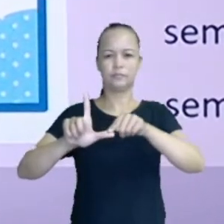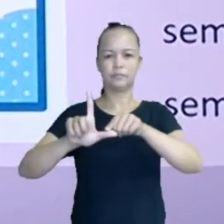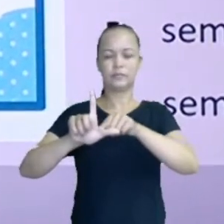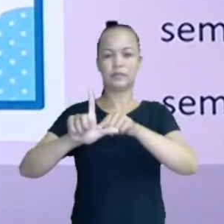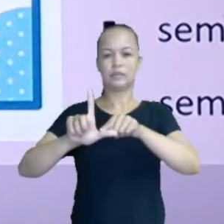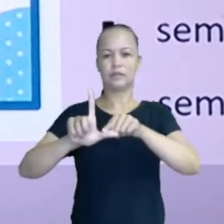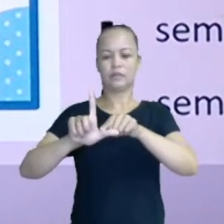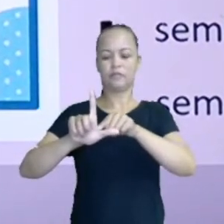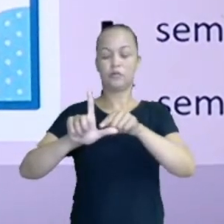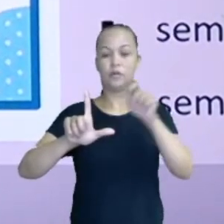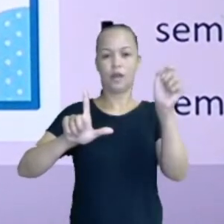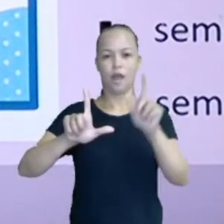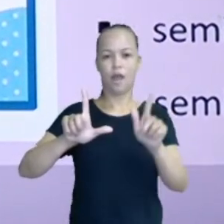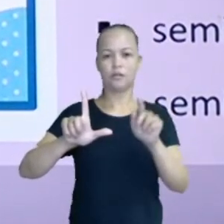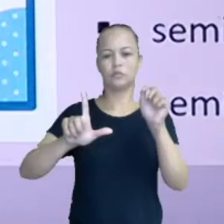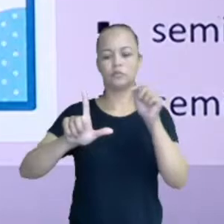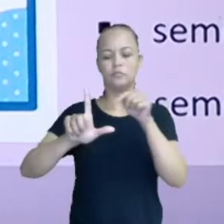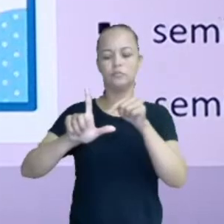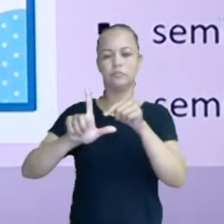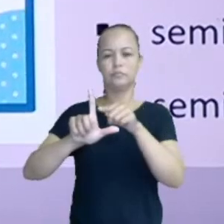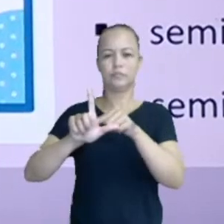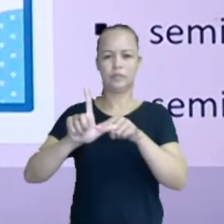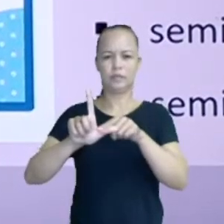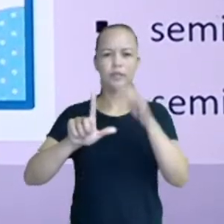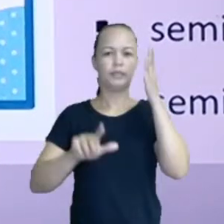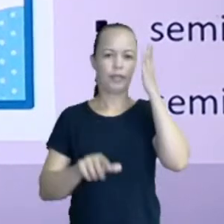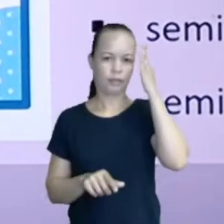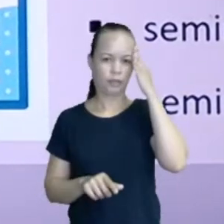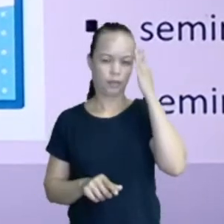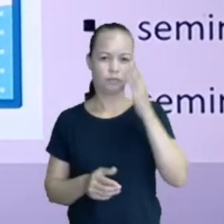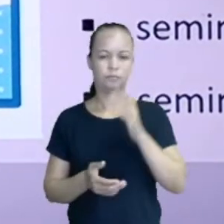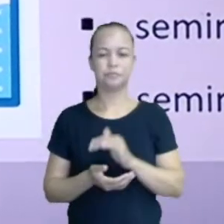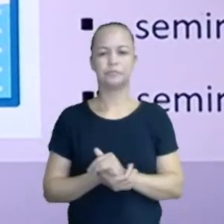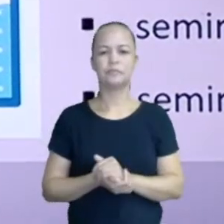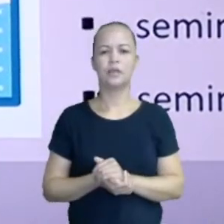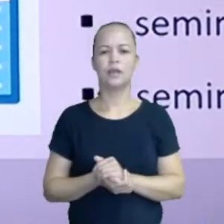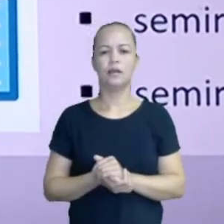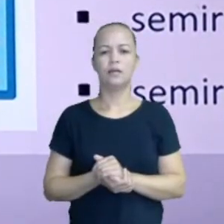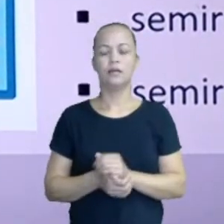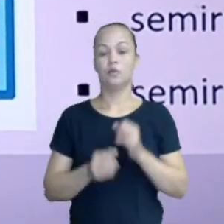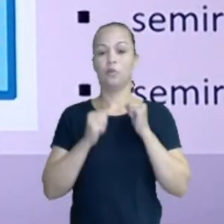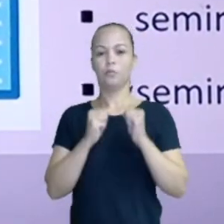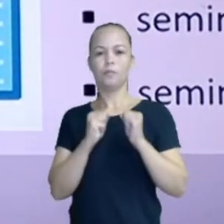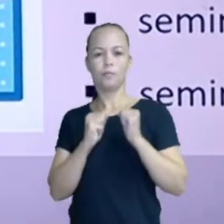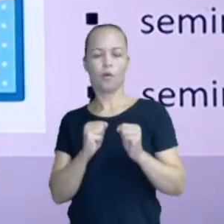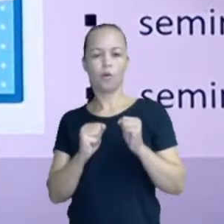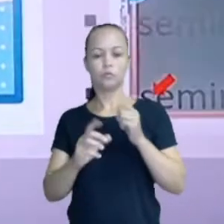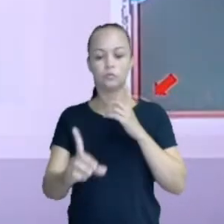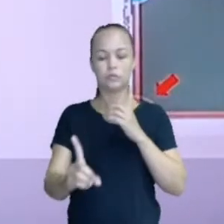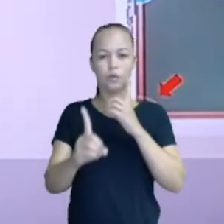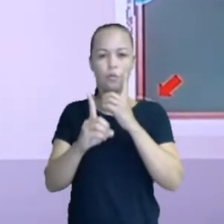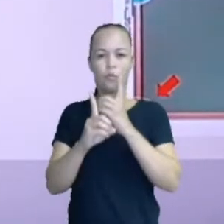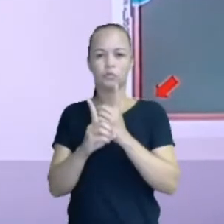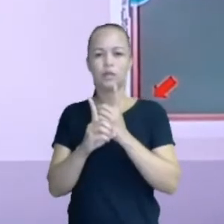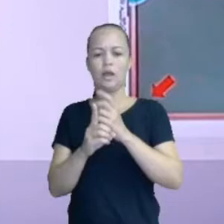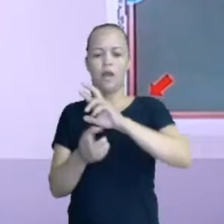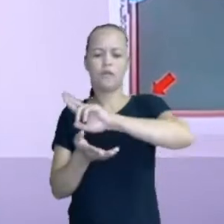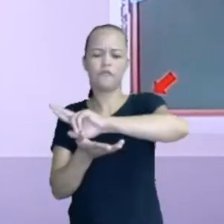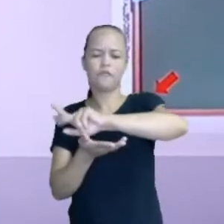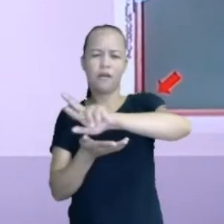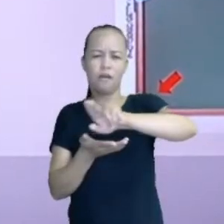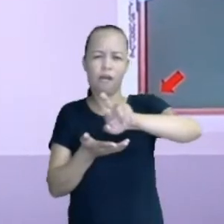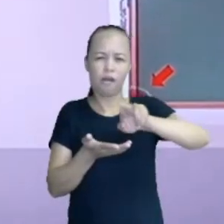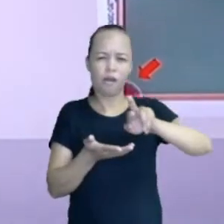figura azul. Ok? Deu para compreender? Então, eu posso encontrar em